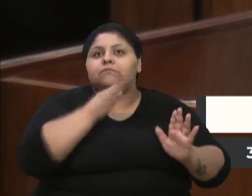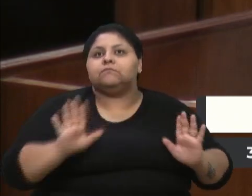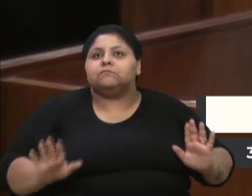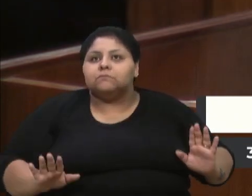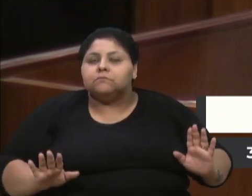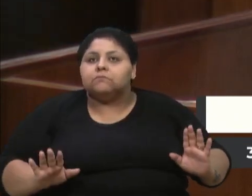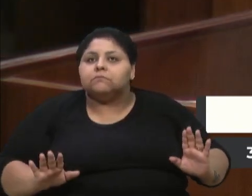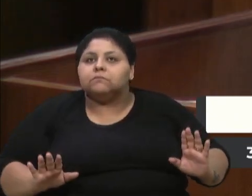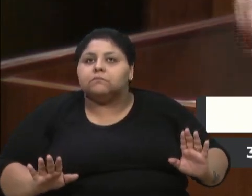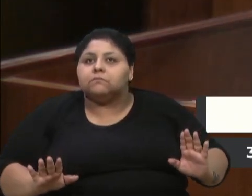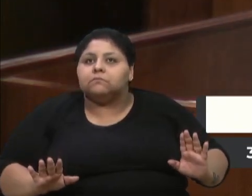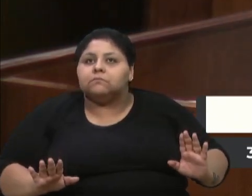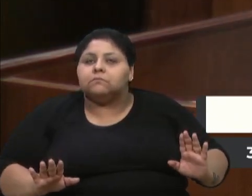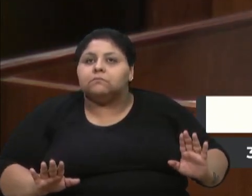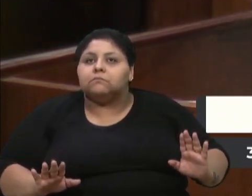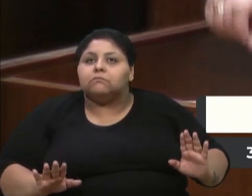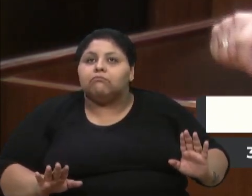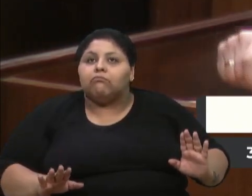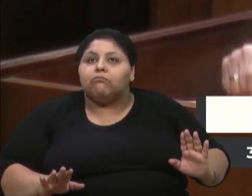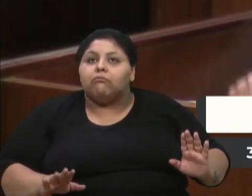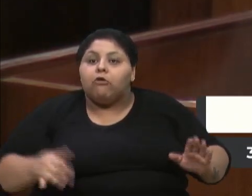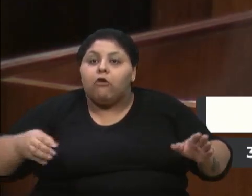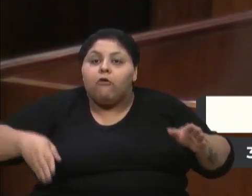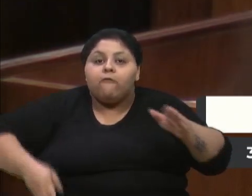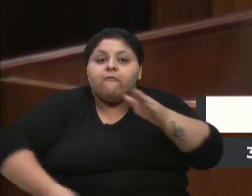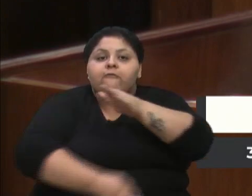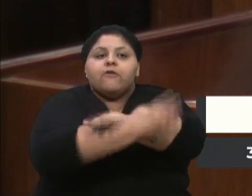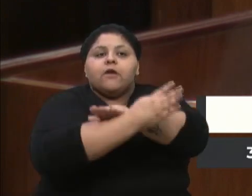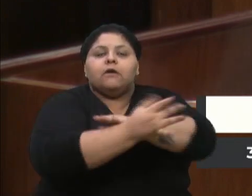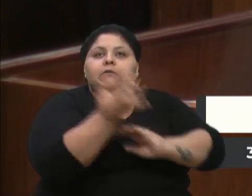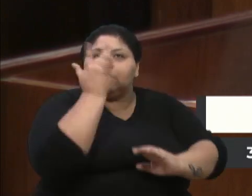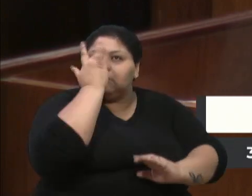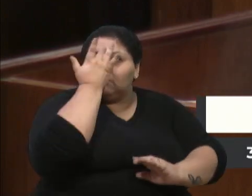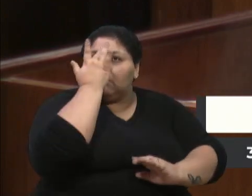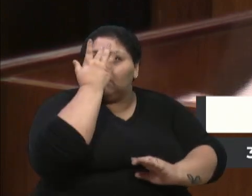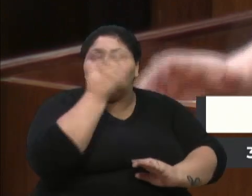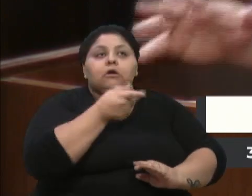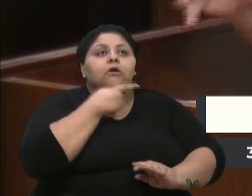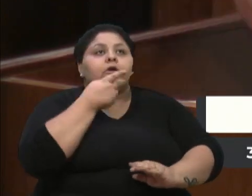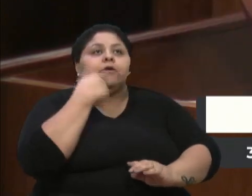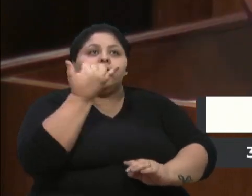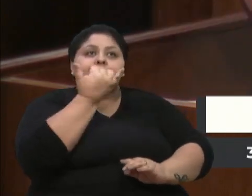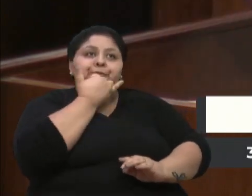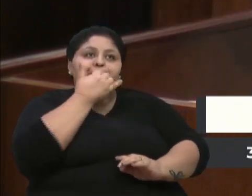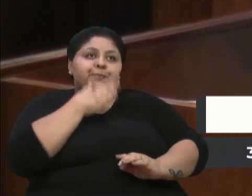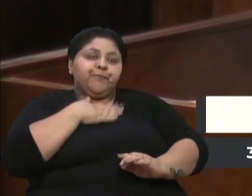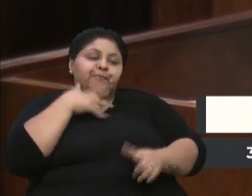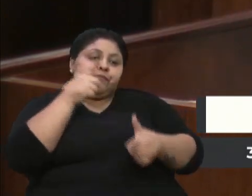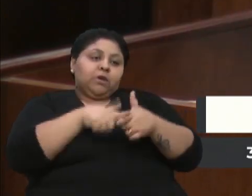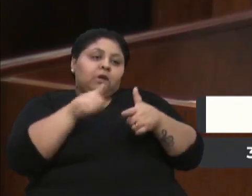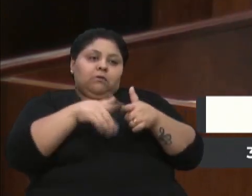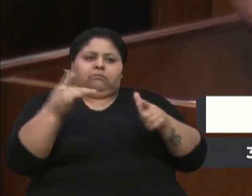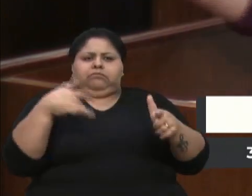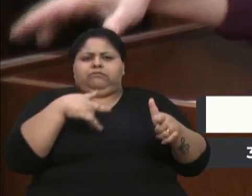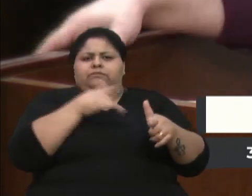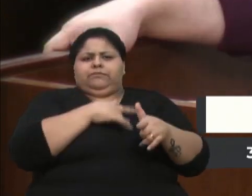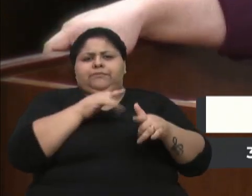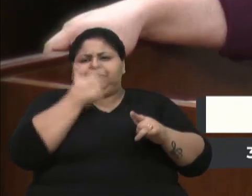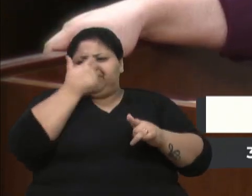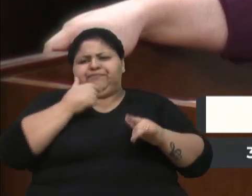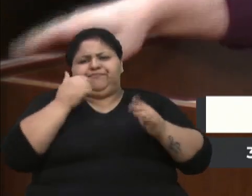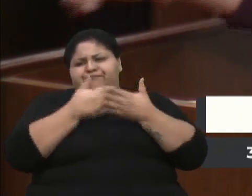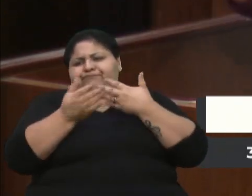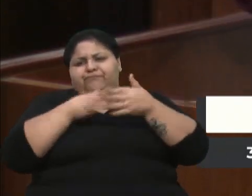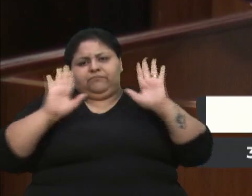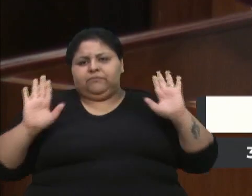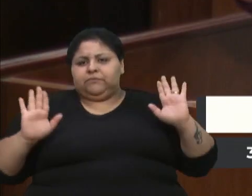Sequer veio. Foi para a Índia. E deu a desculpa que ele estava com problemas de saúde estomacais, acho que era lá, sei lá.